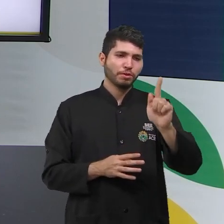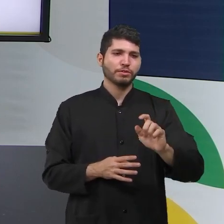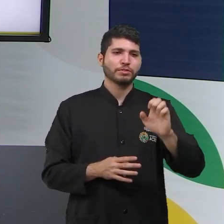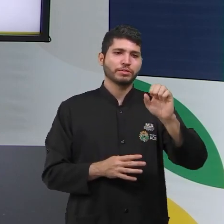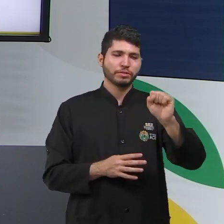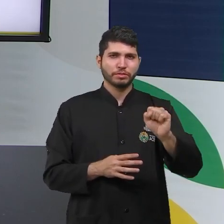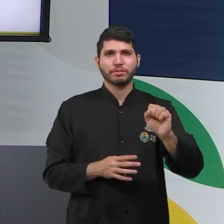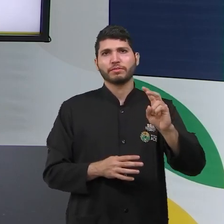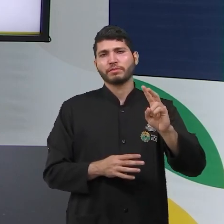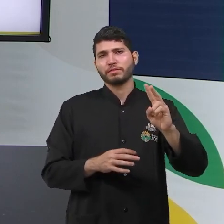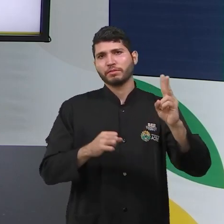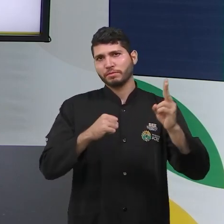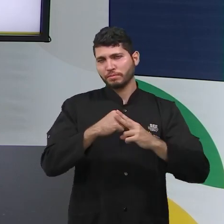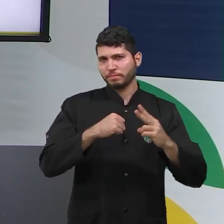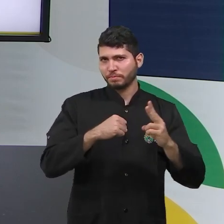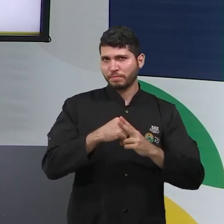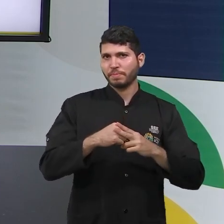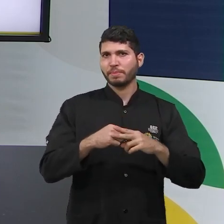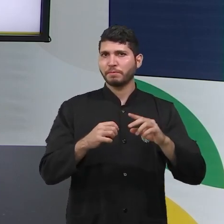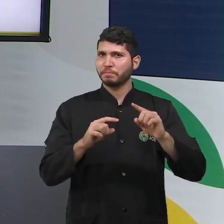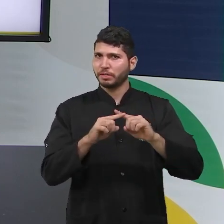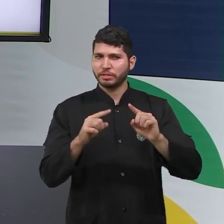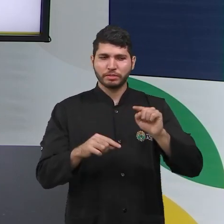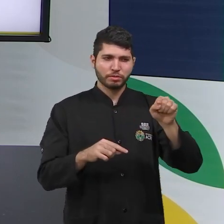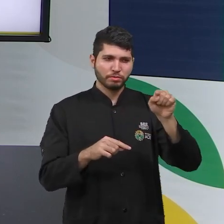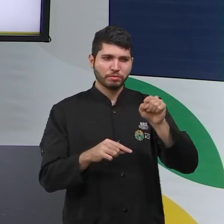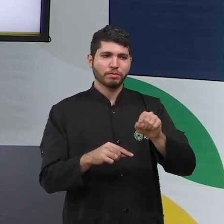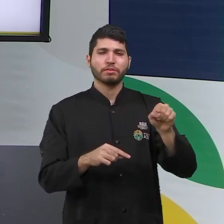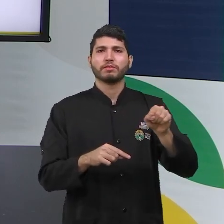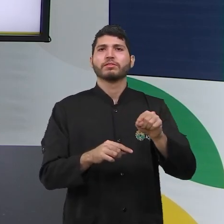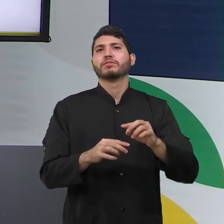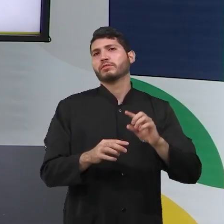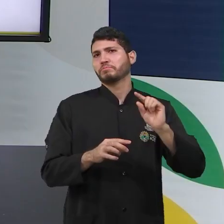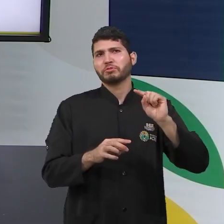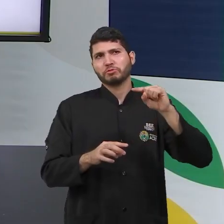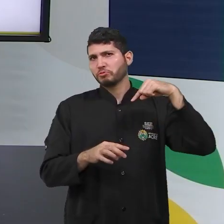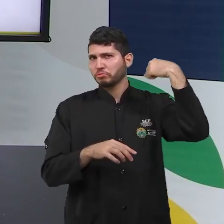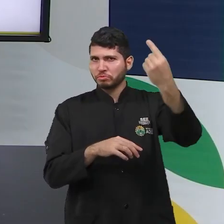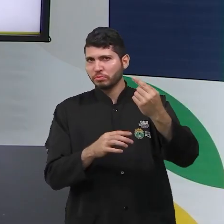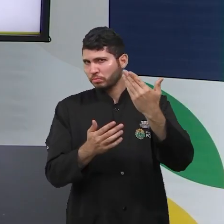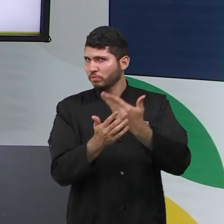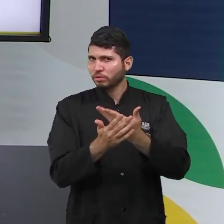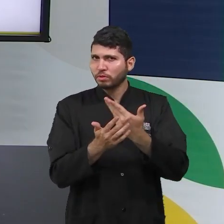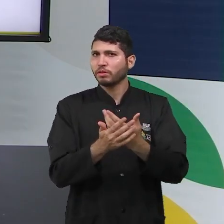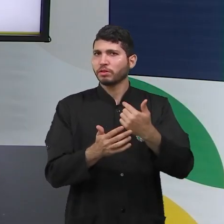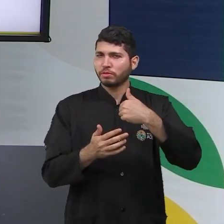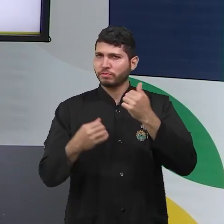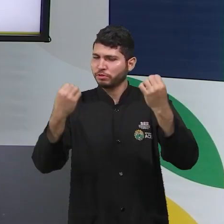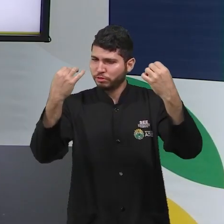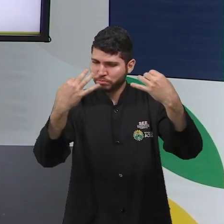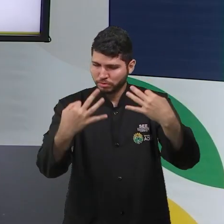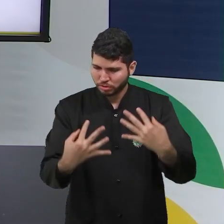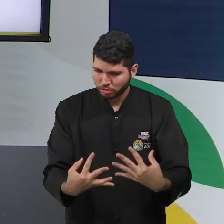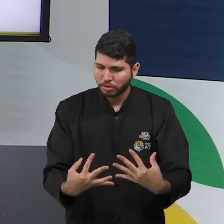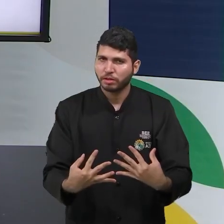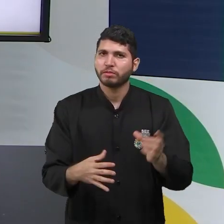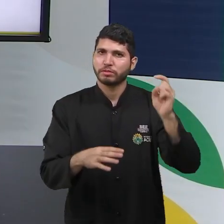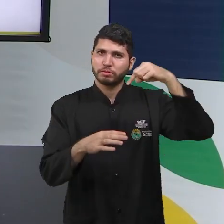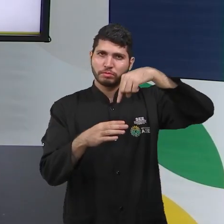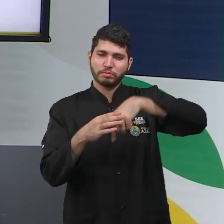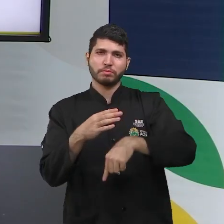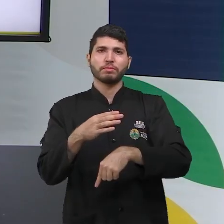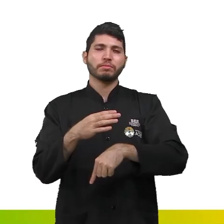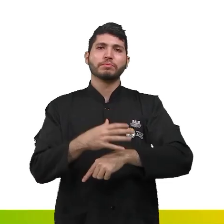para mostrar mesmo como é que se coloca esses verbos no pretérito imperfeito indicativo.